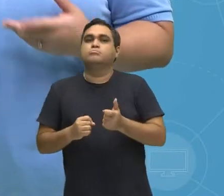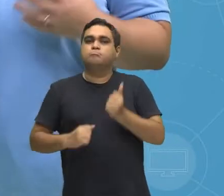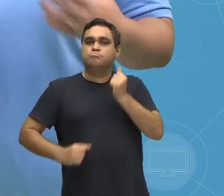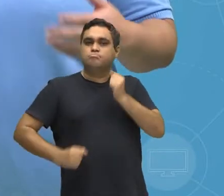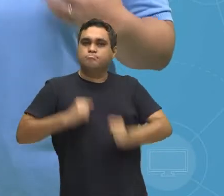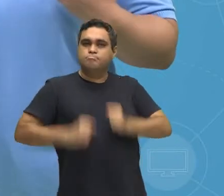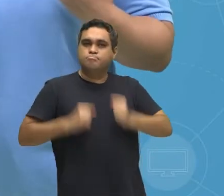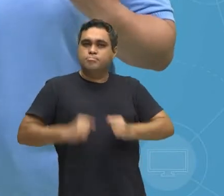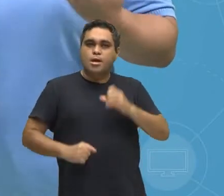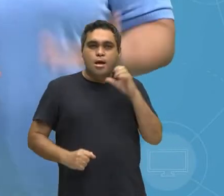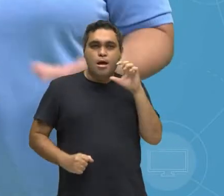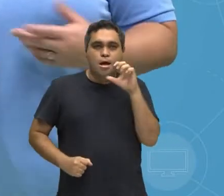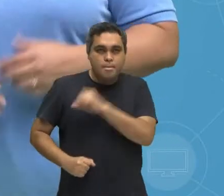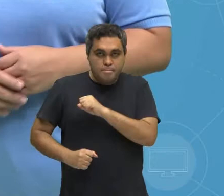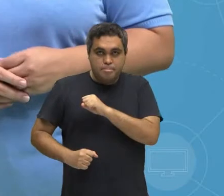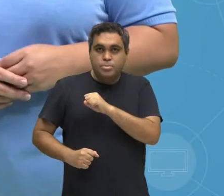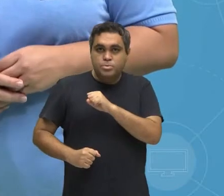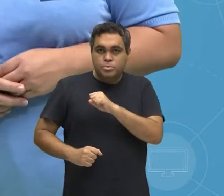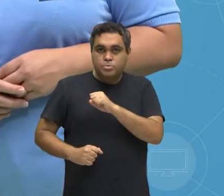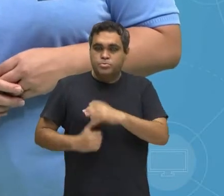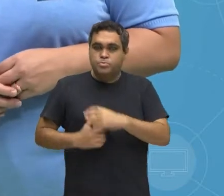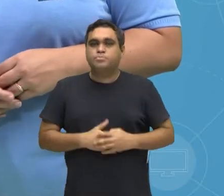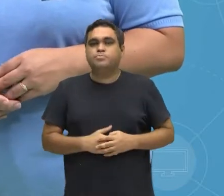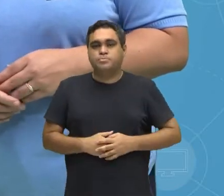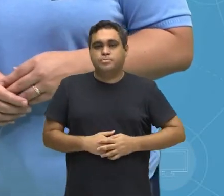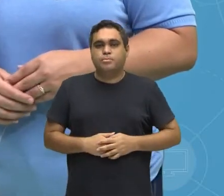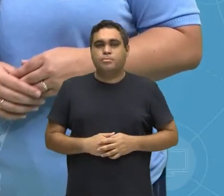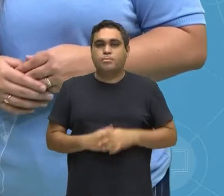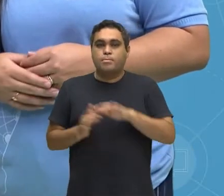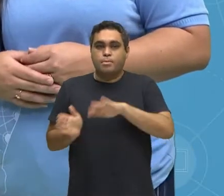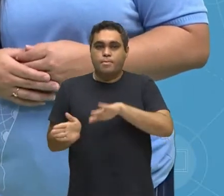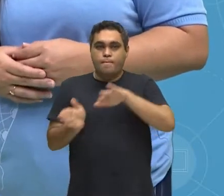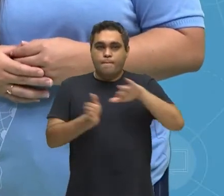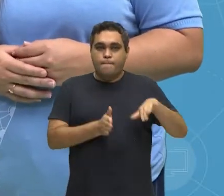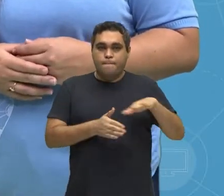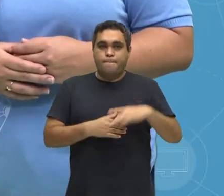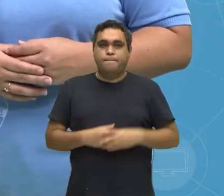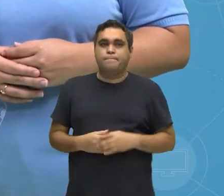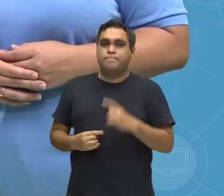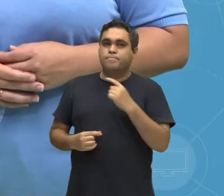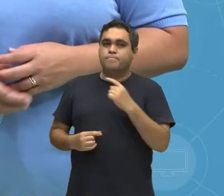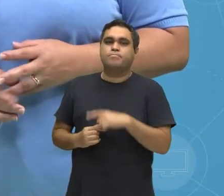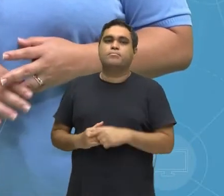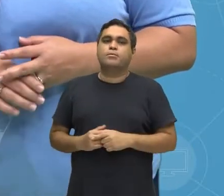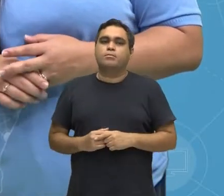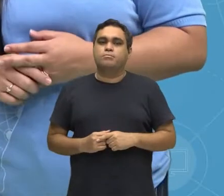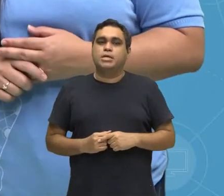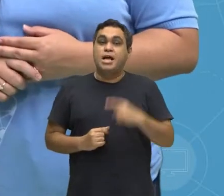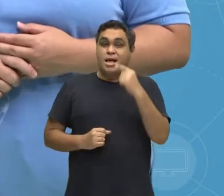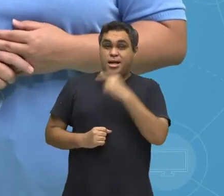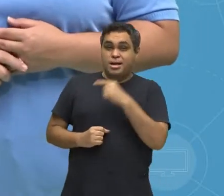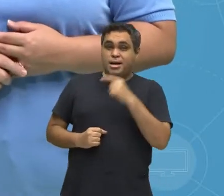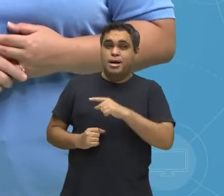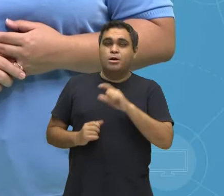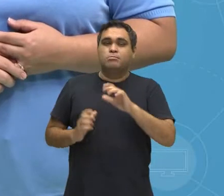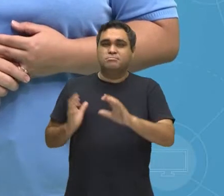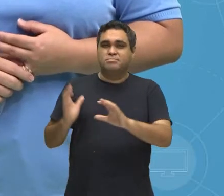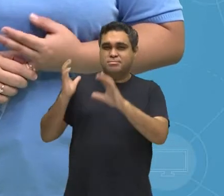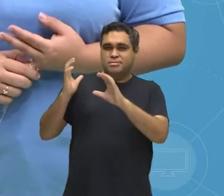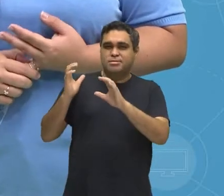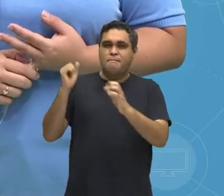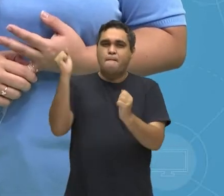rápido, ou seja, quem é mais veloz. Prosseguindo, nós temos a corrida com tora, que é um dos esportes assim, que eu